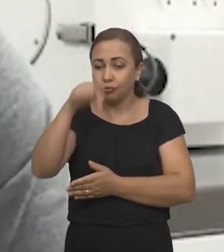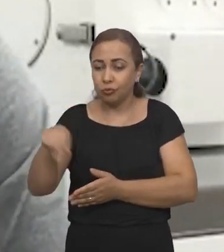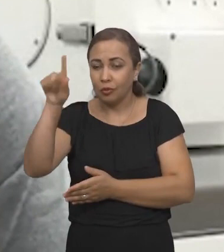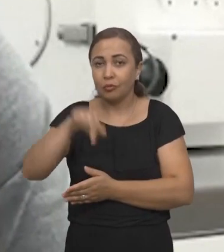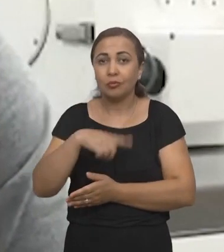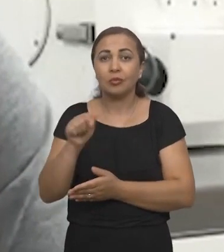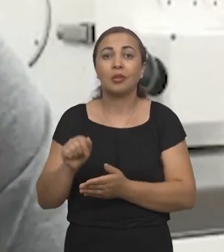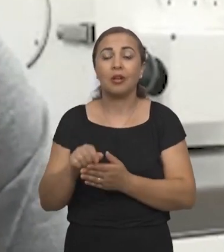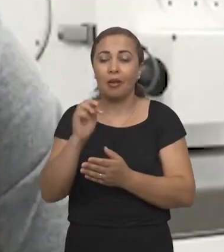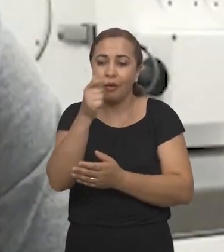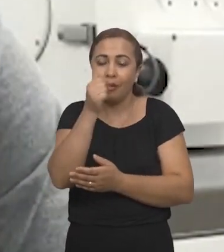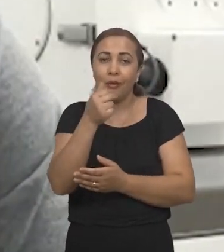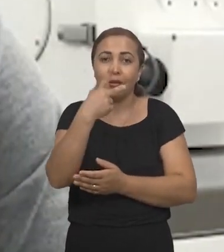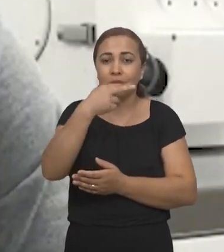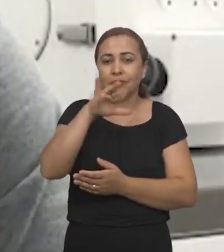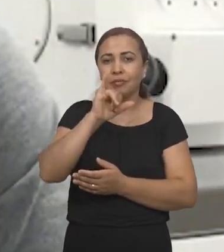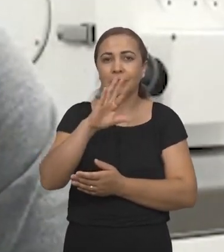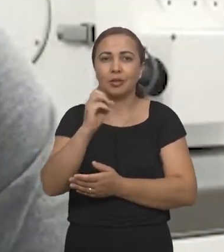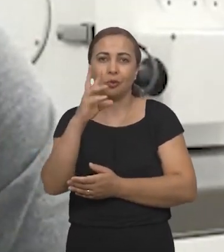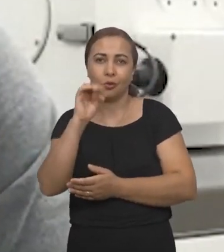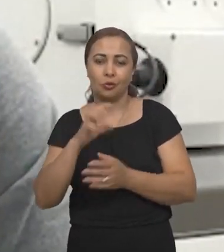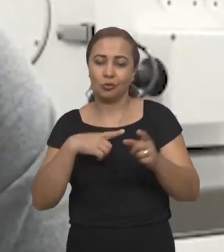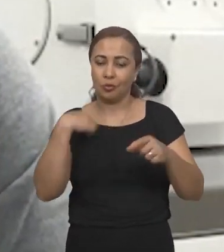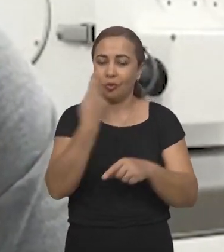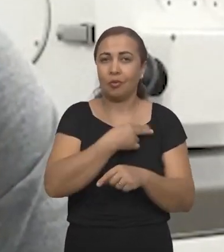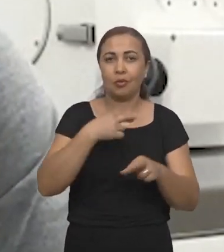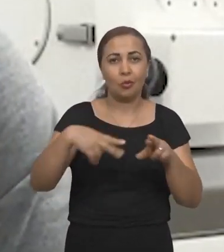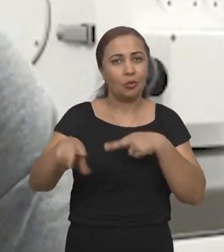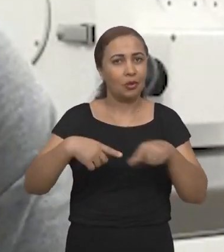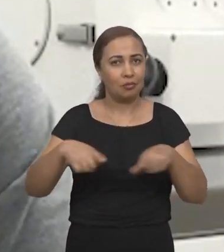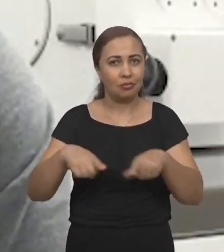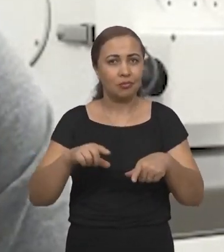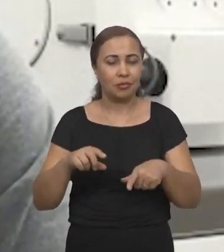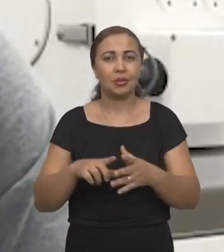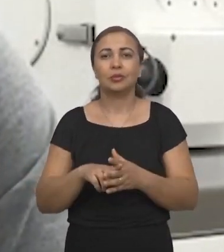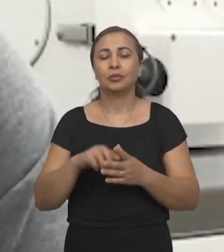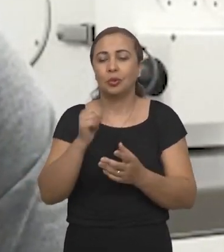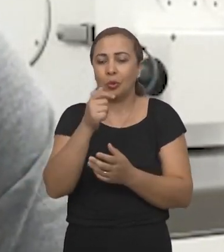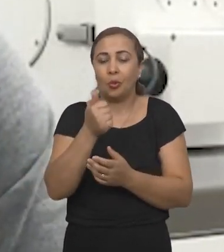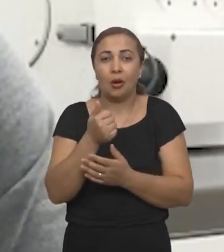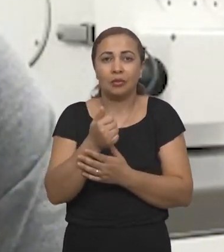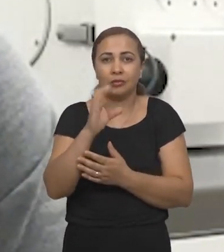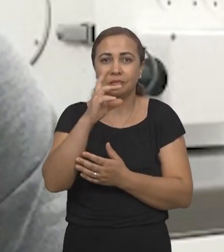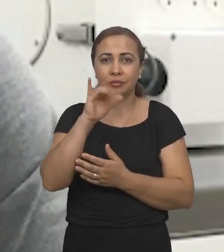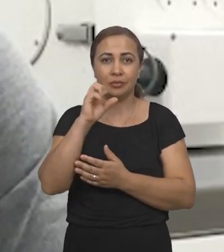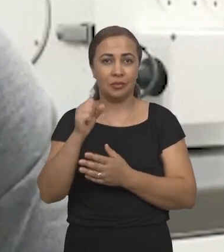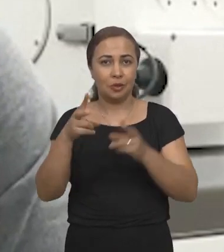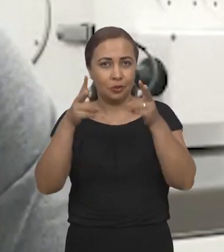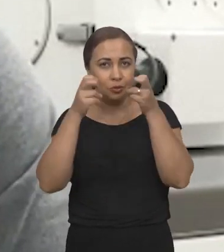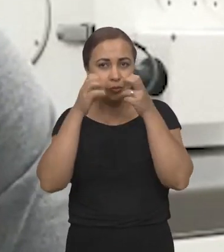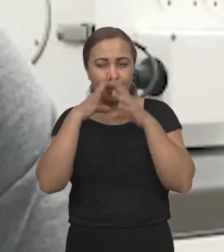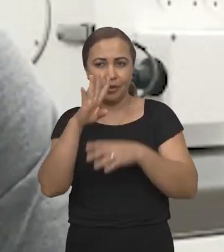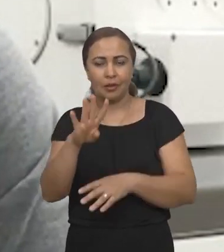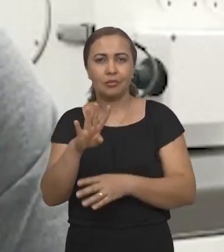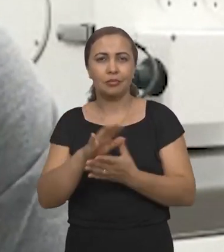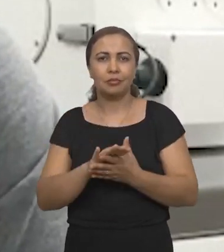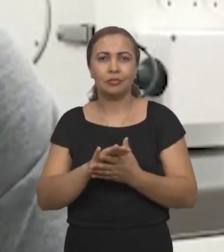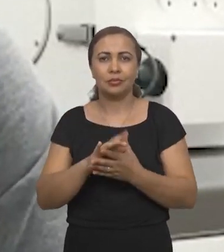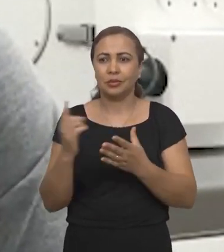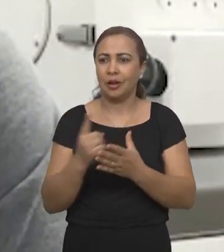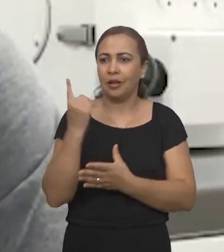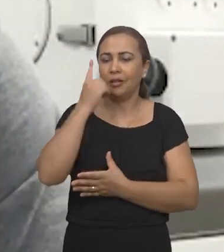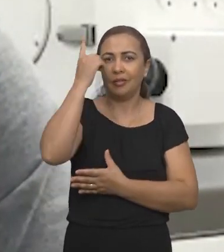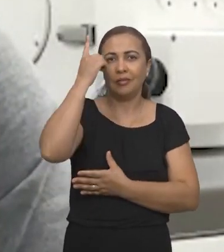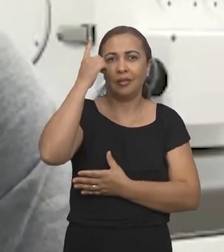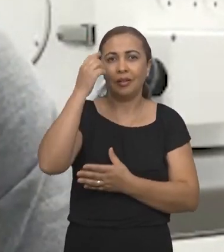arranjo quase-periódico. Em relação ao nosso trabalho, especificamente, duas características dos quase-cristais me chamaram a atenção. Foi a